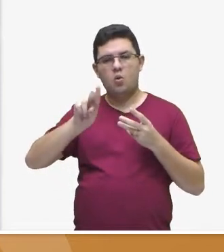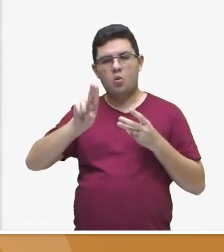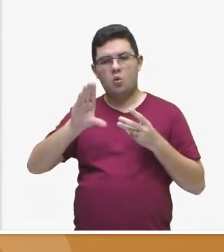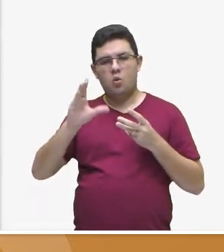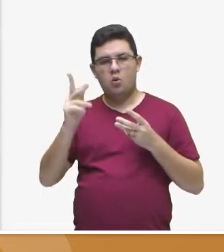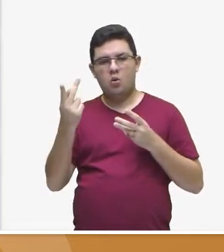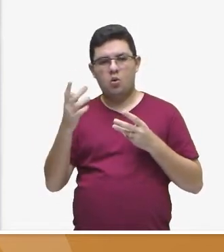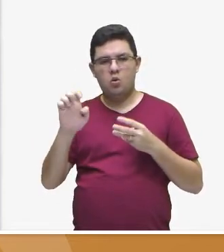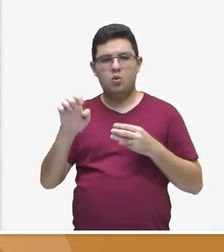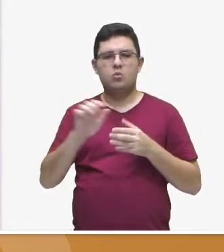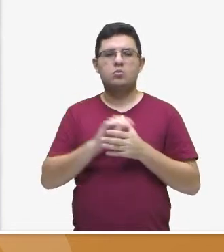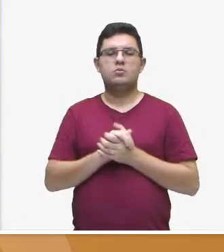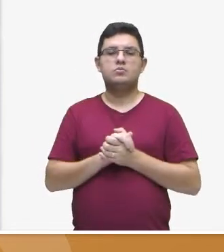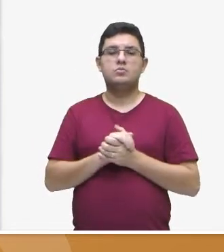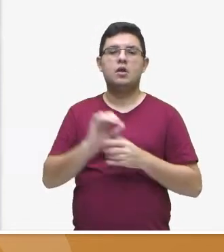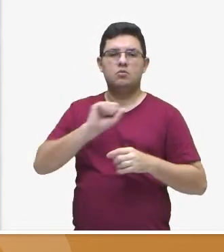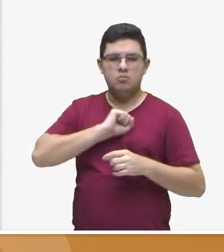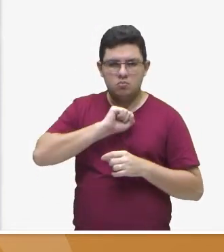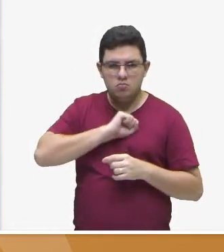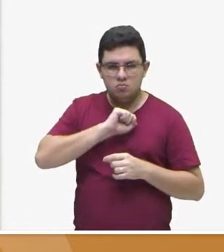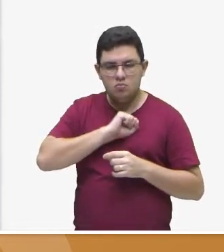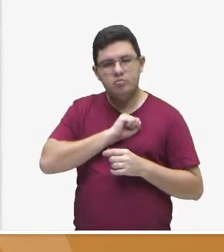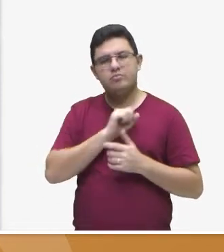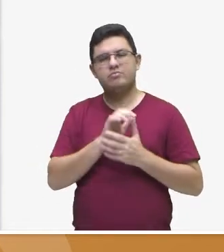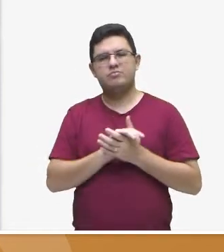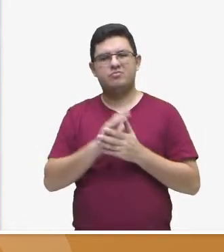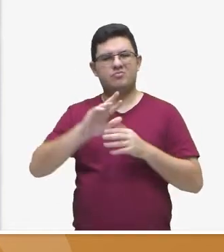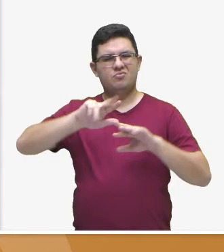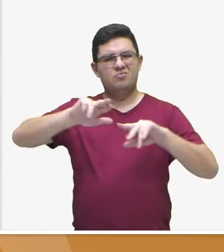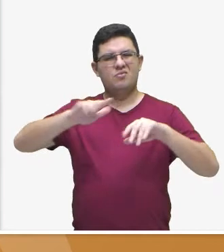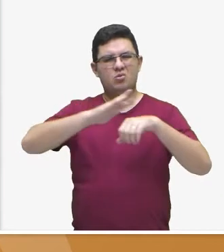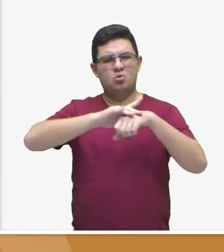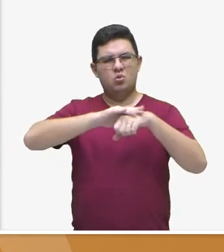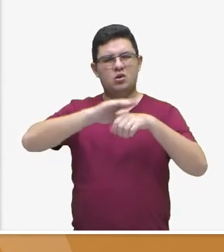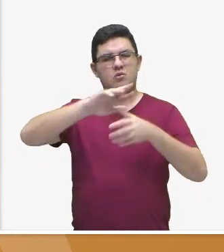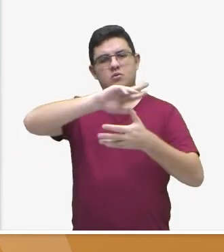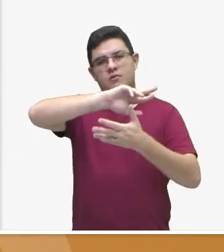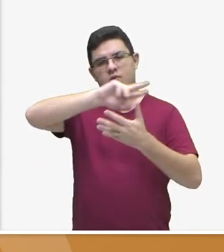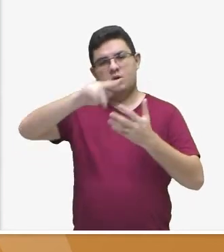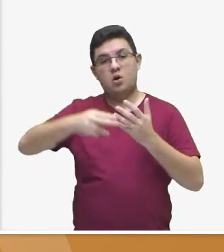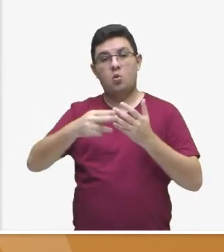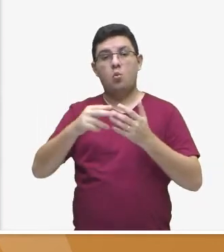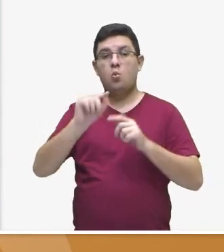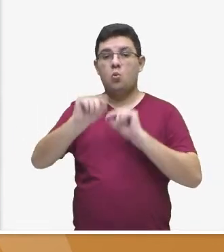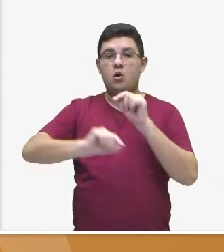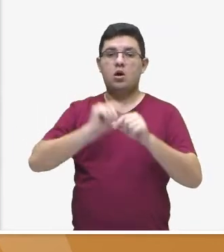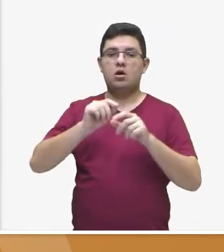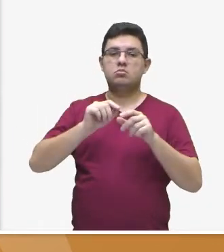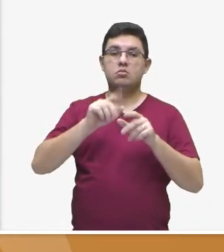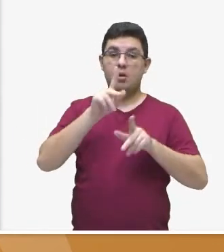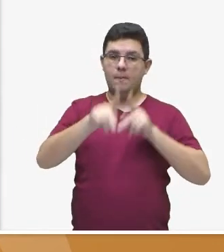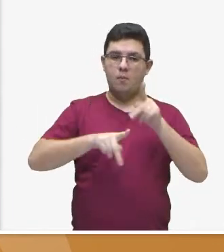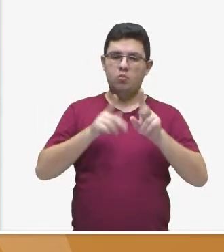e tantas outras, até então desconhecidas aqui pela população, que foram introduzidas pelos